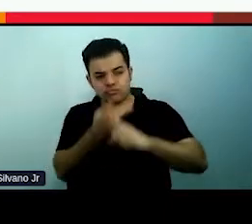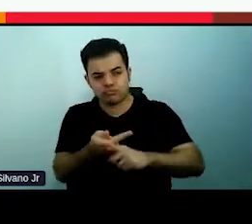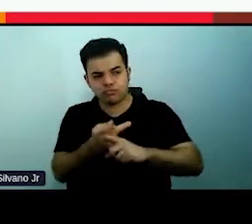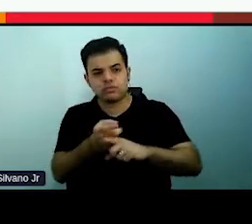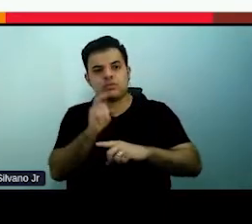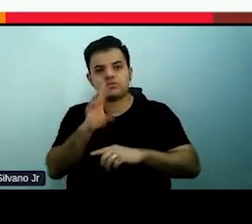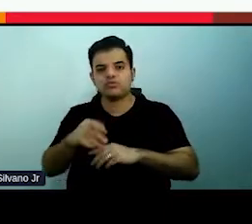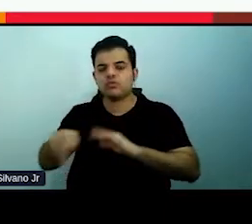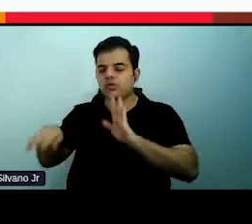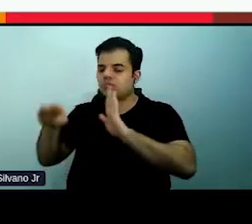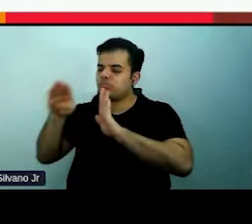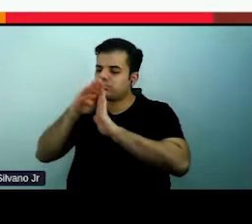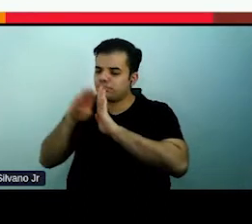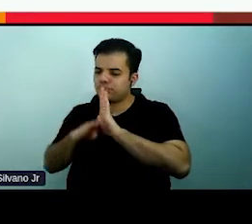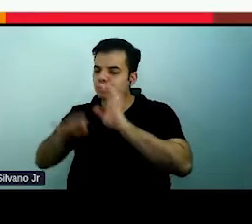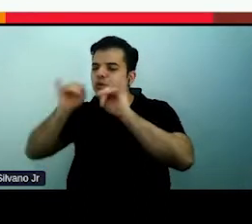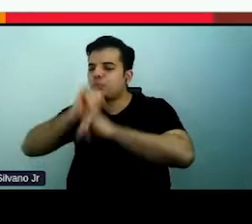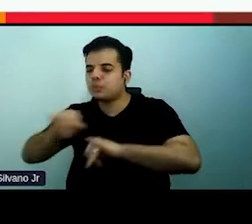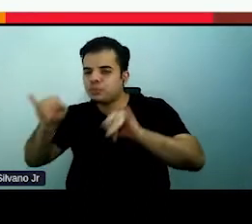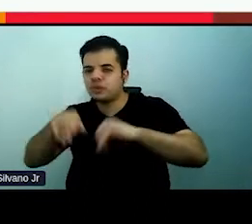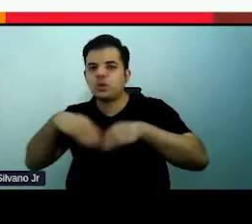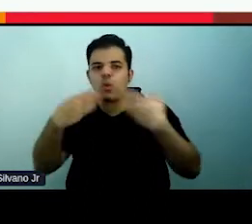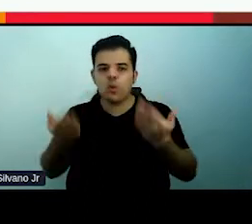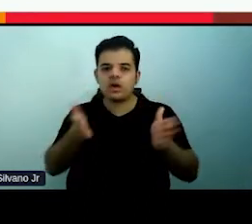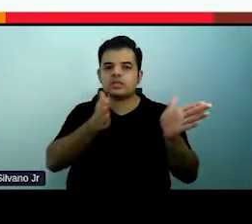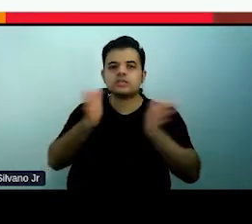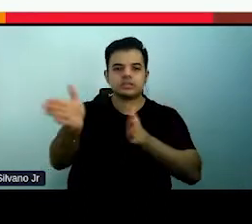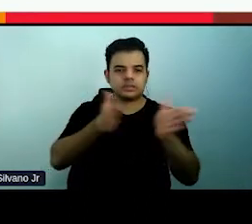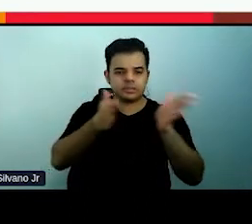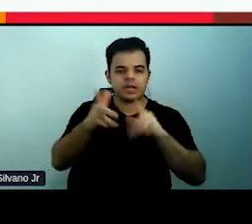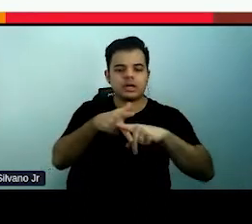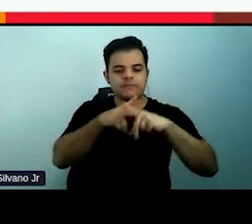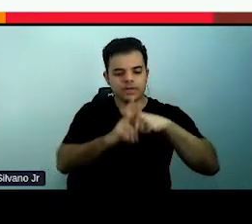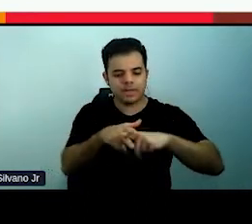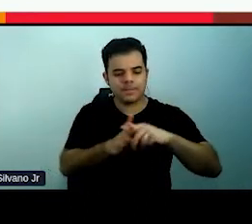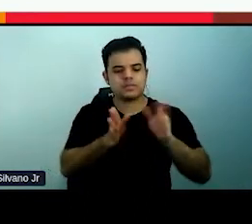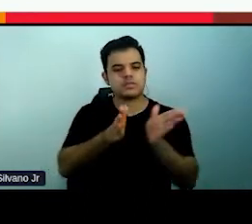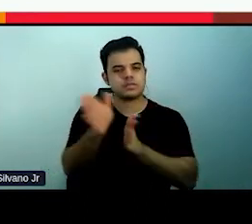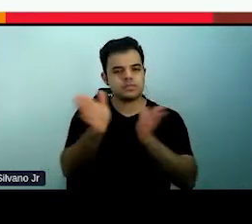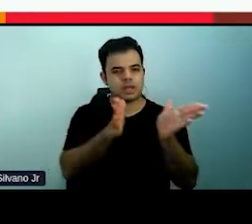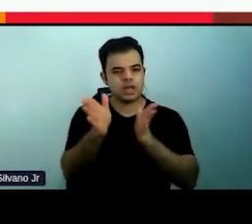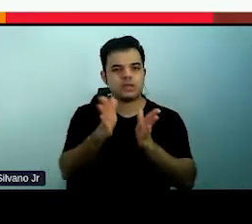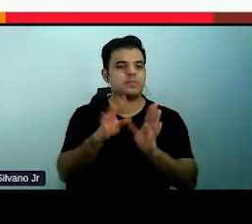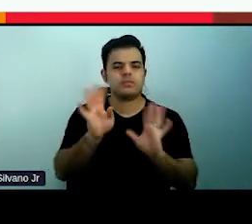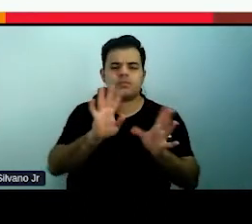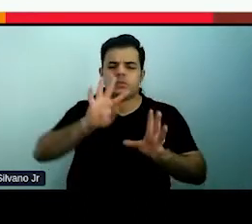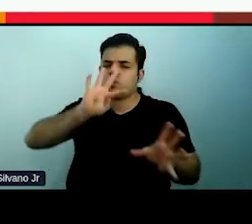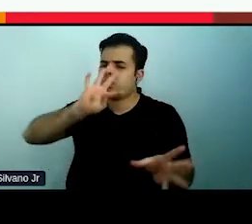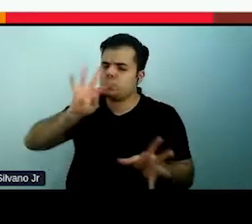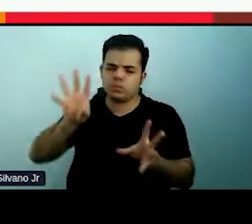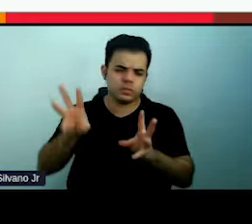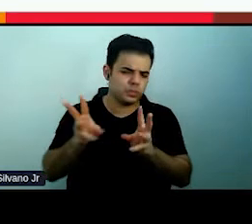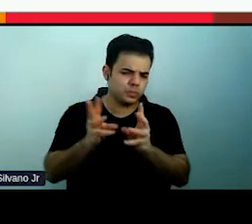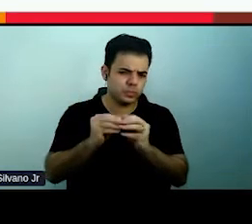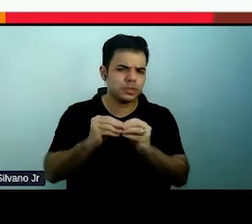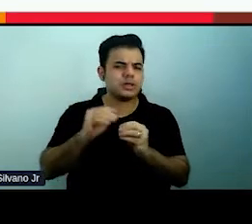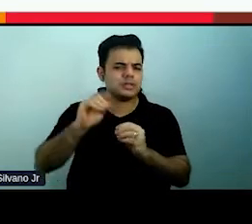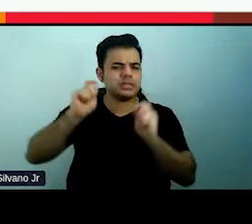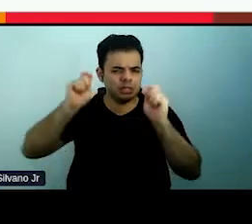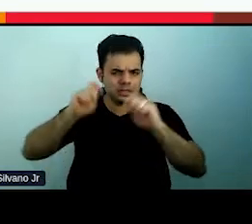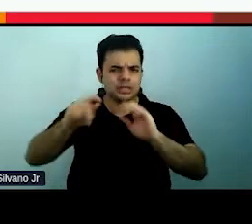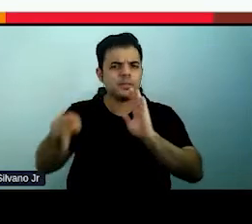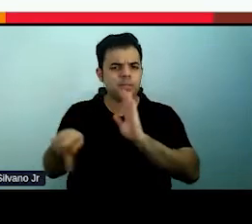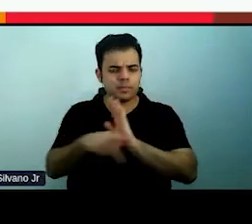sobre políticas públicas ou só sobre acessibilidade ou ferramentas de acessibilidade, mas hoje a gente resolveu aí dar